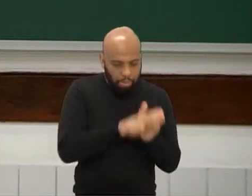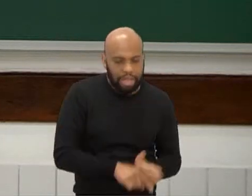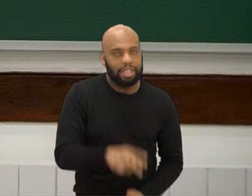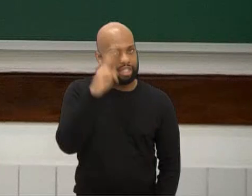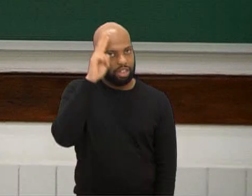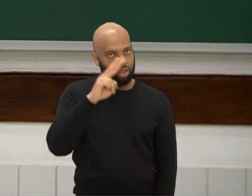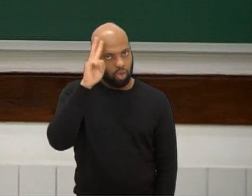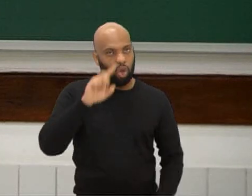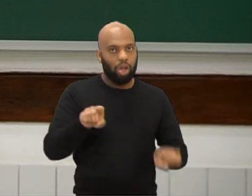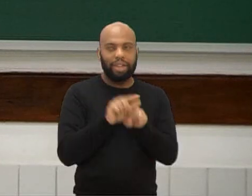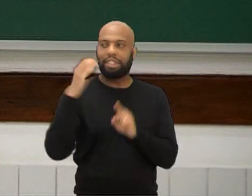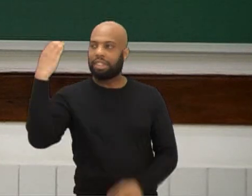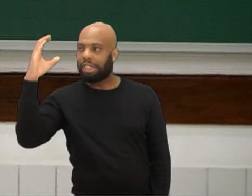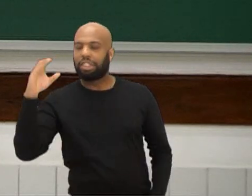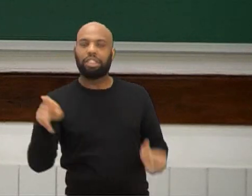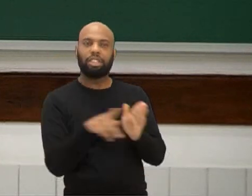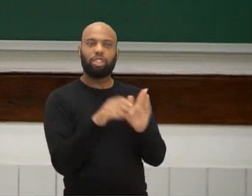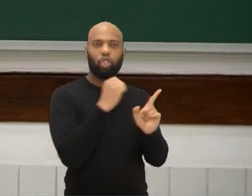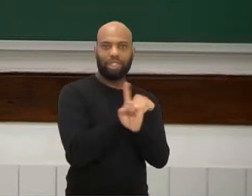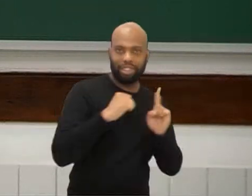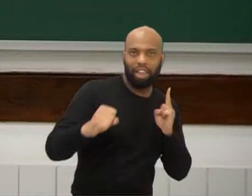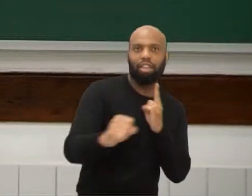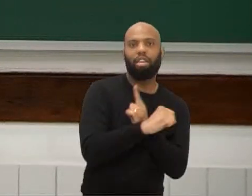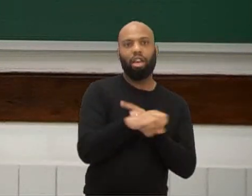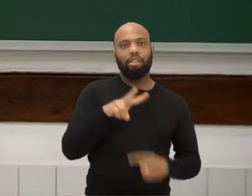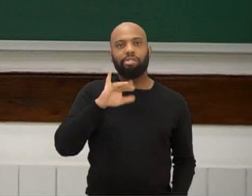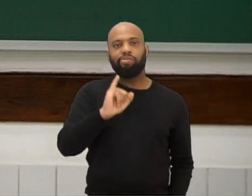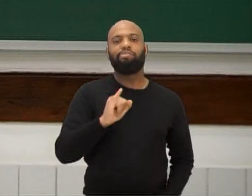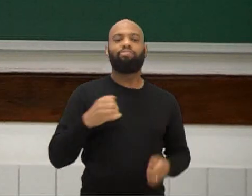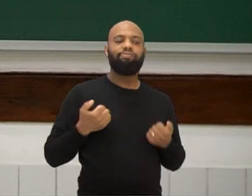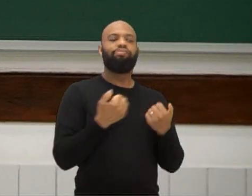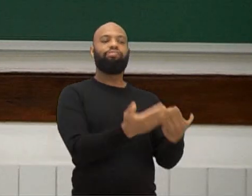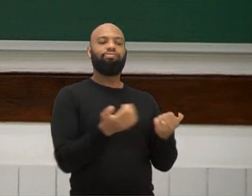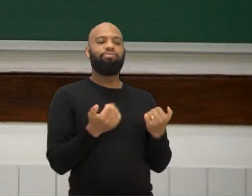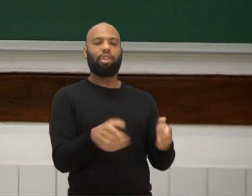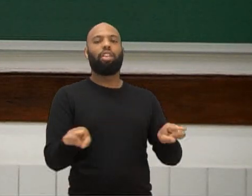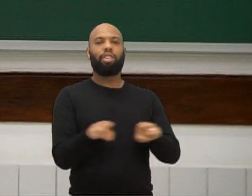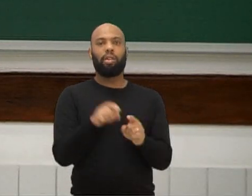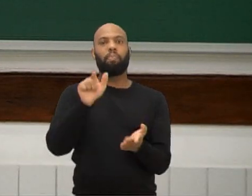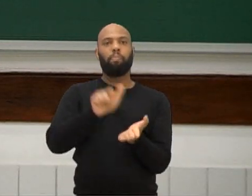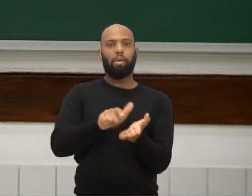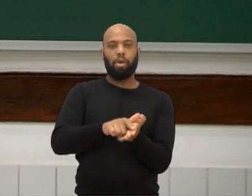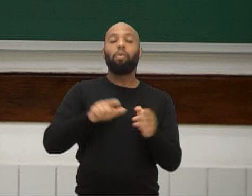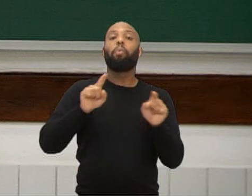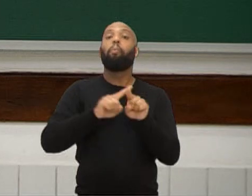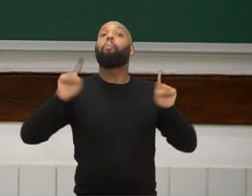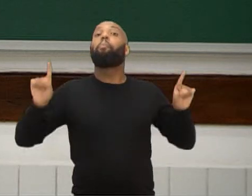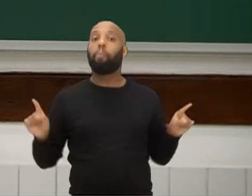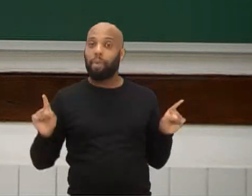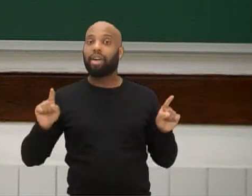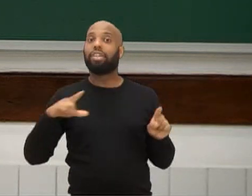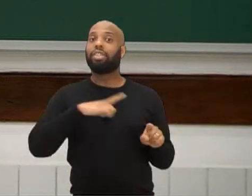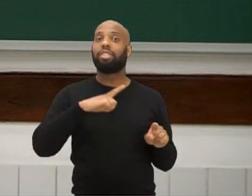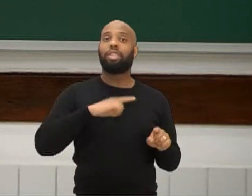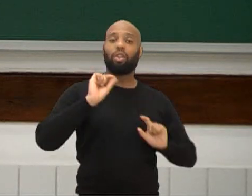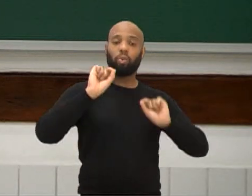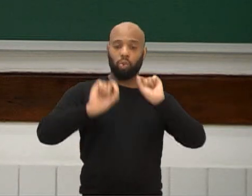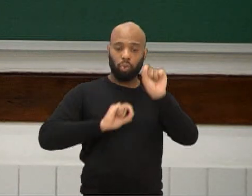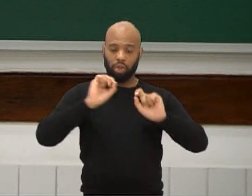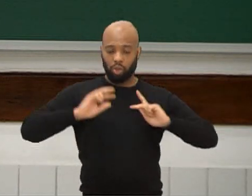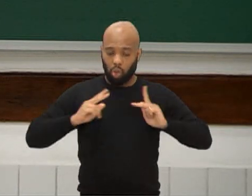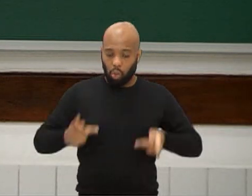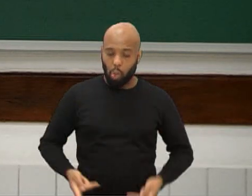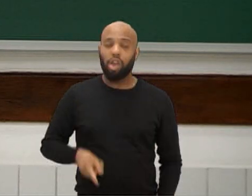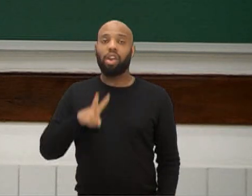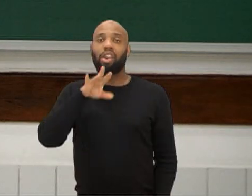historiadores e cientistas sociais, eles vão colocar no papel. Mas a humanidade,